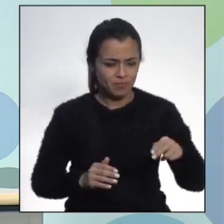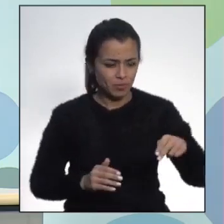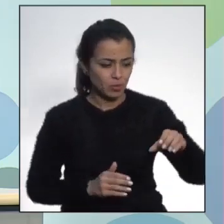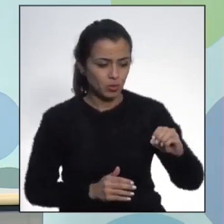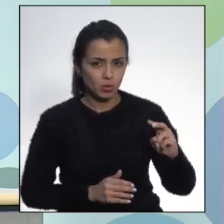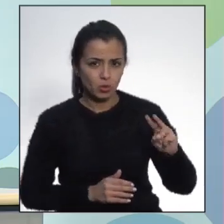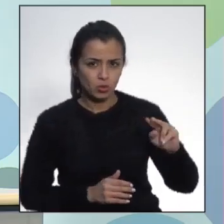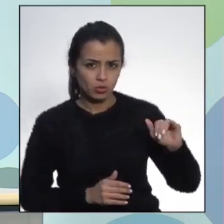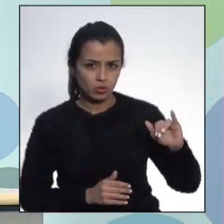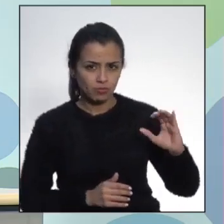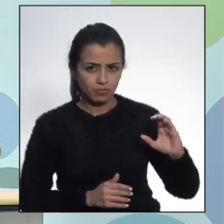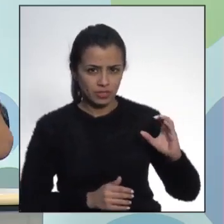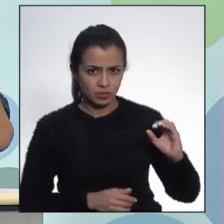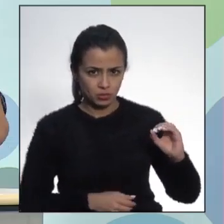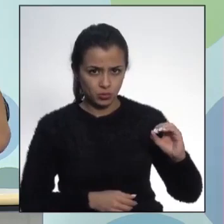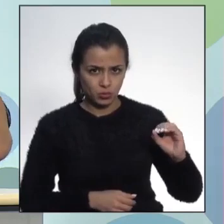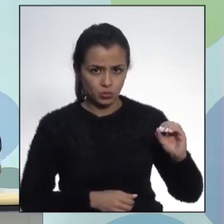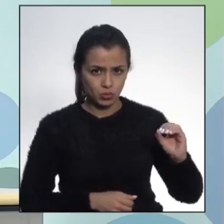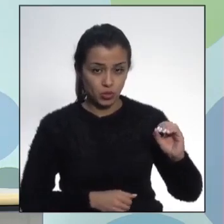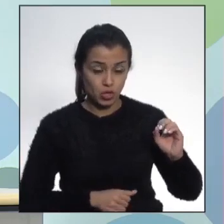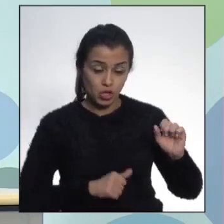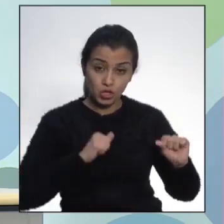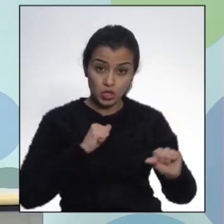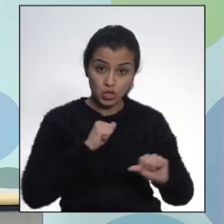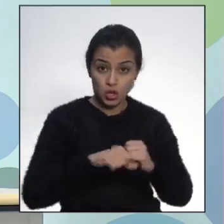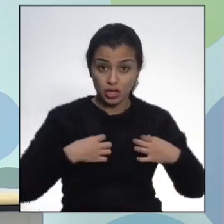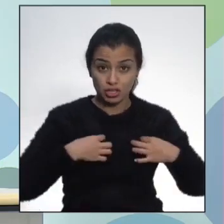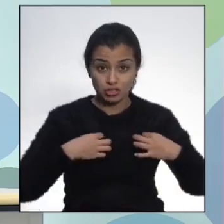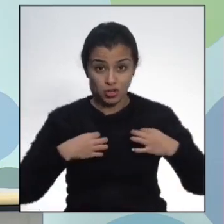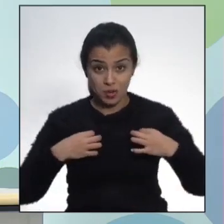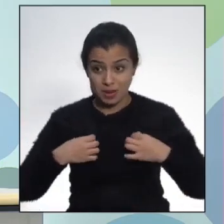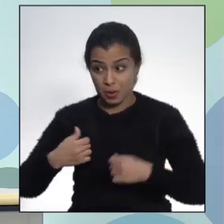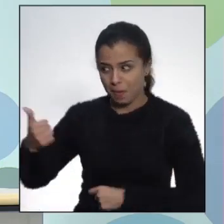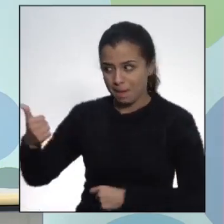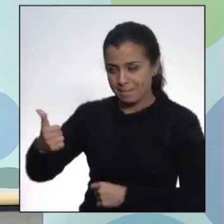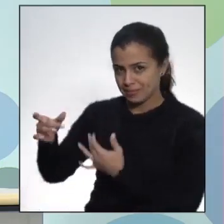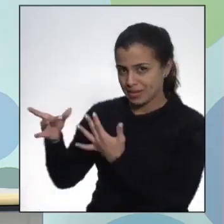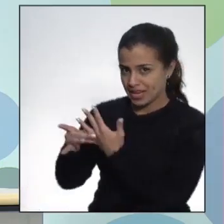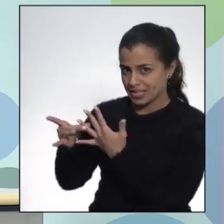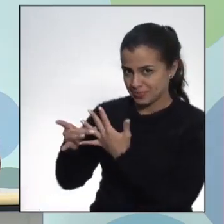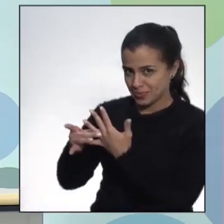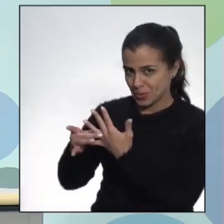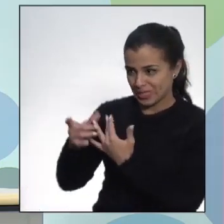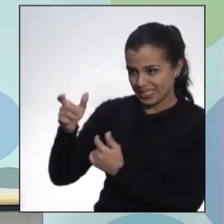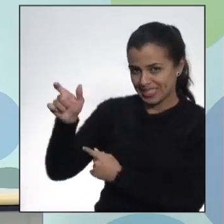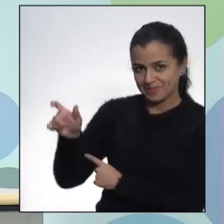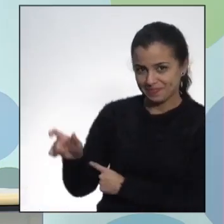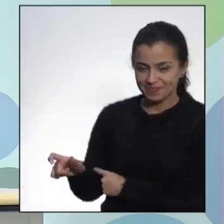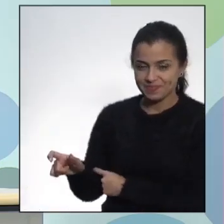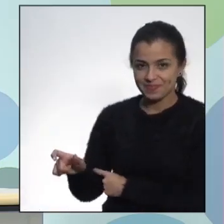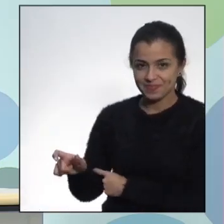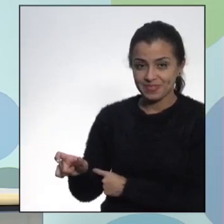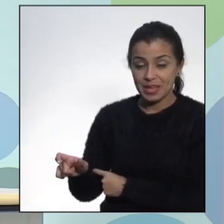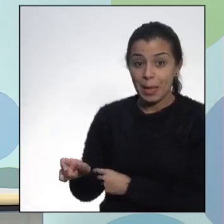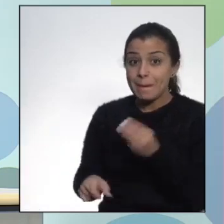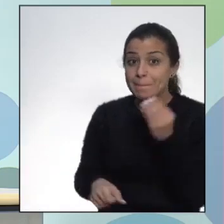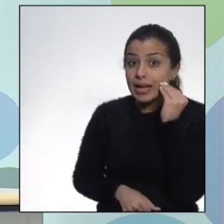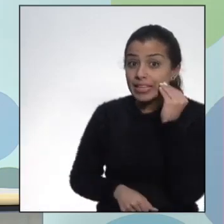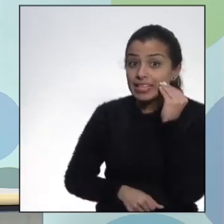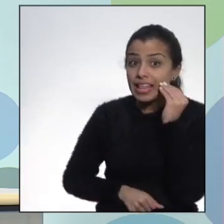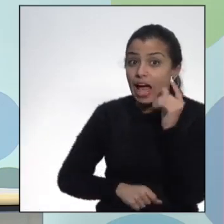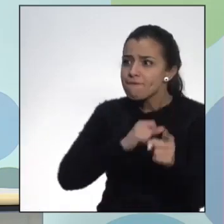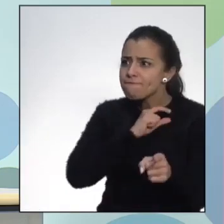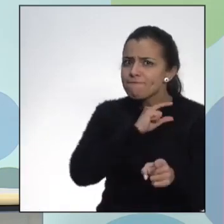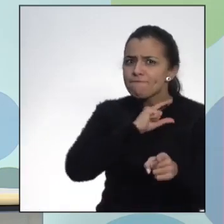roupa com a esposa de verdade do Ambrósio, da primeira esposa, e para tentar, de alguma forma, fugir